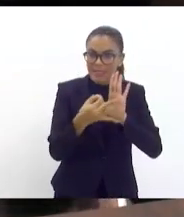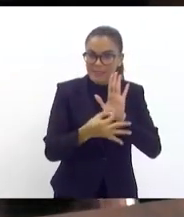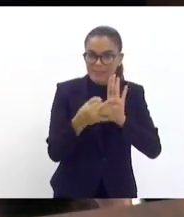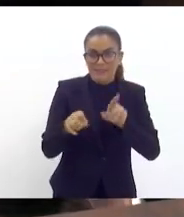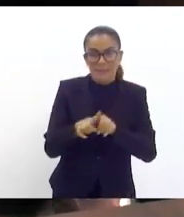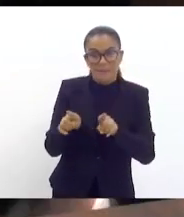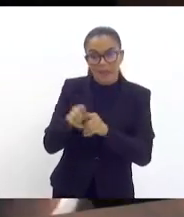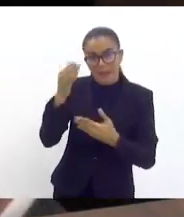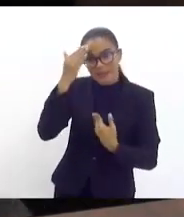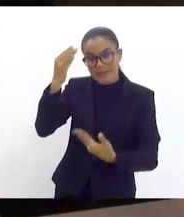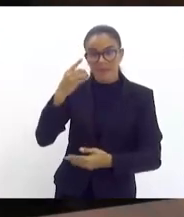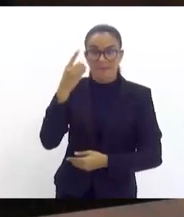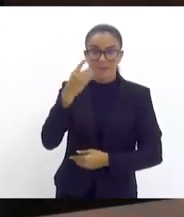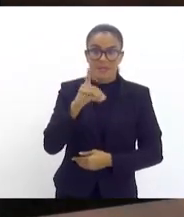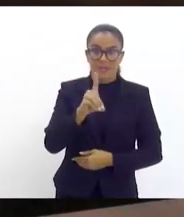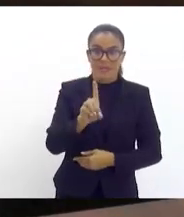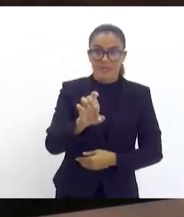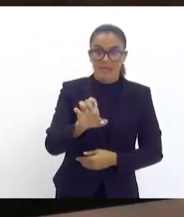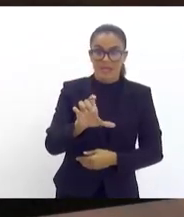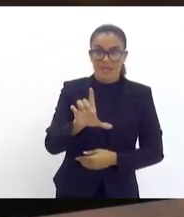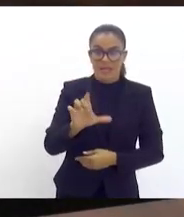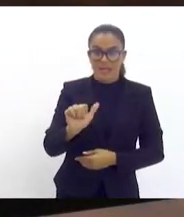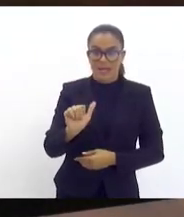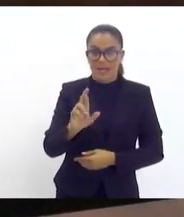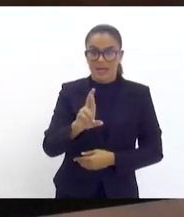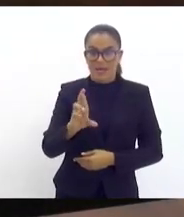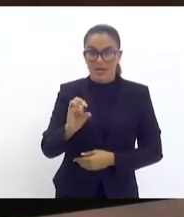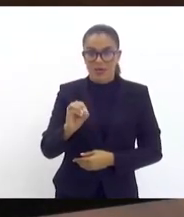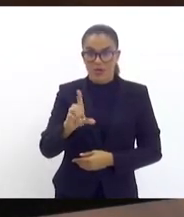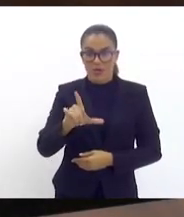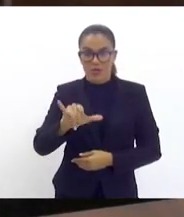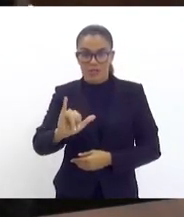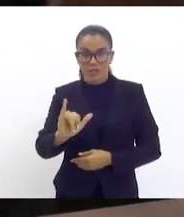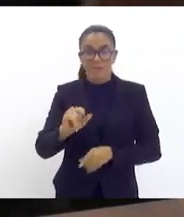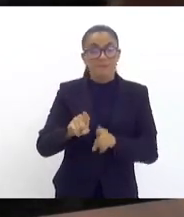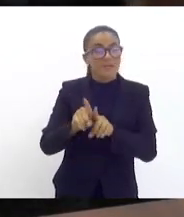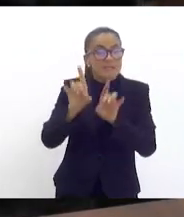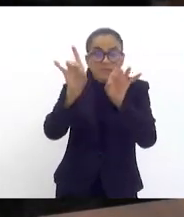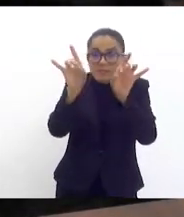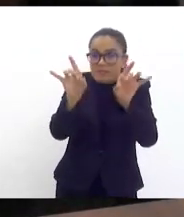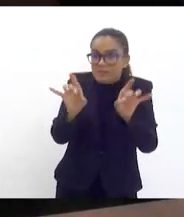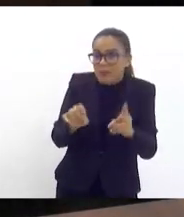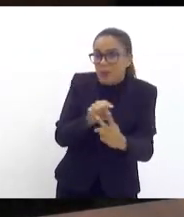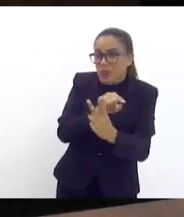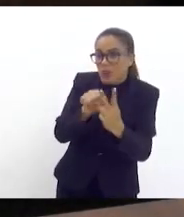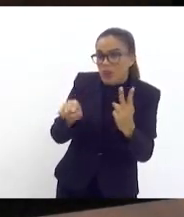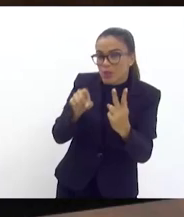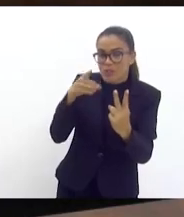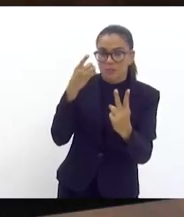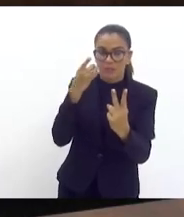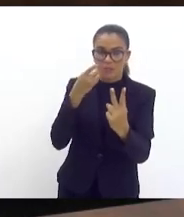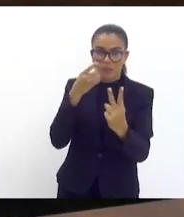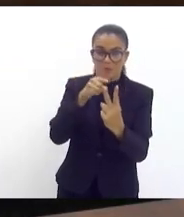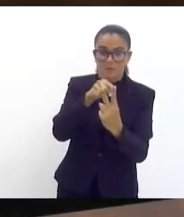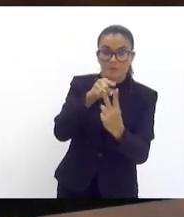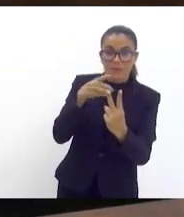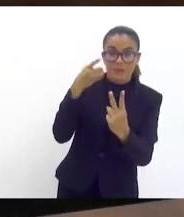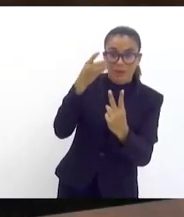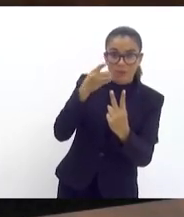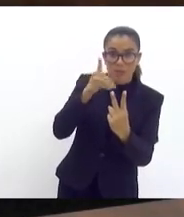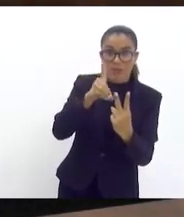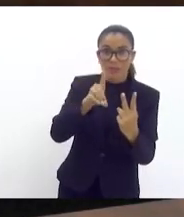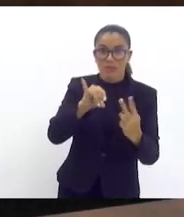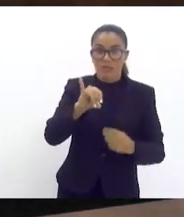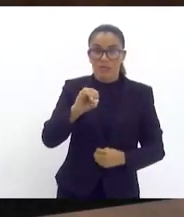Guilherme Delaroli, que nos ajudou muito também na relatoria, mas em especial, presidente, a dois deputados. Deputado Dionísio